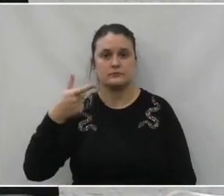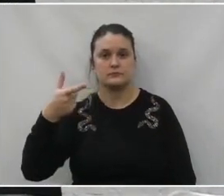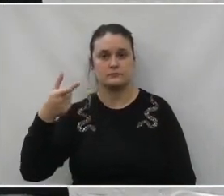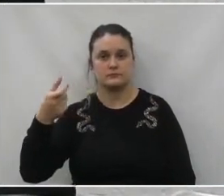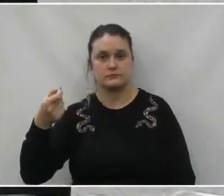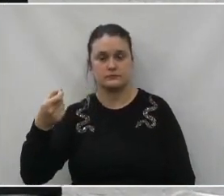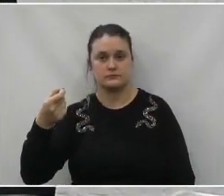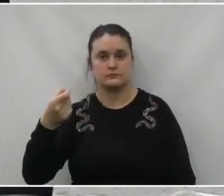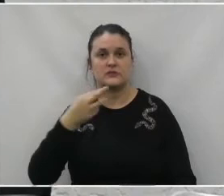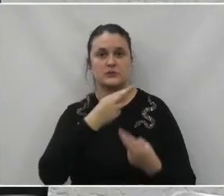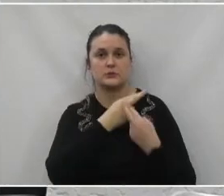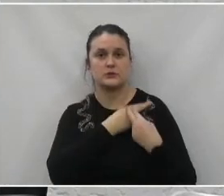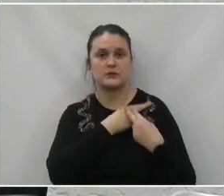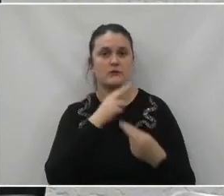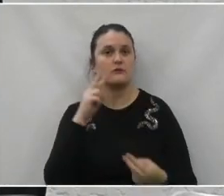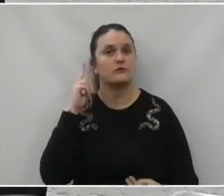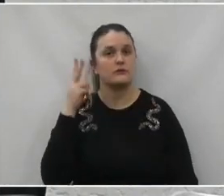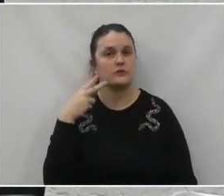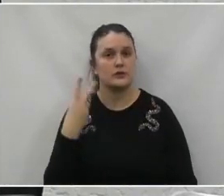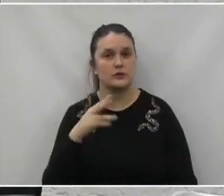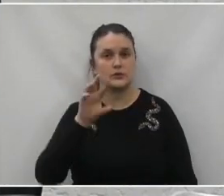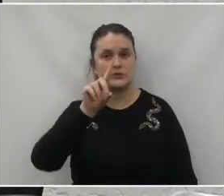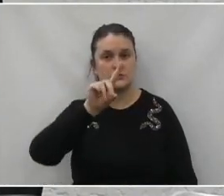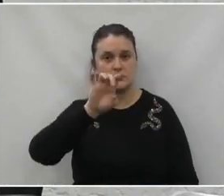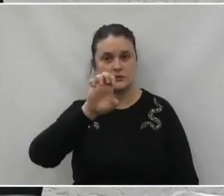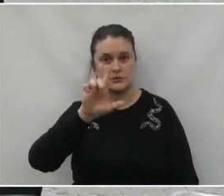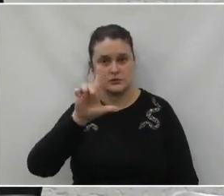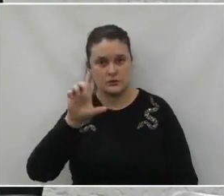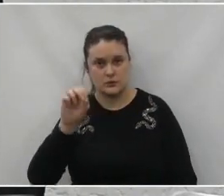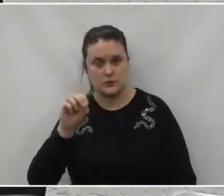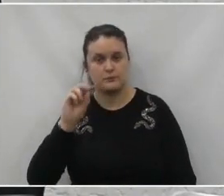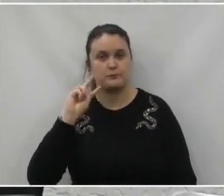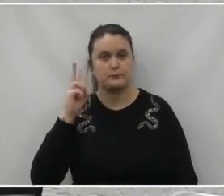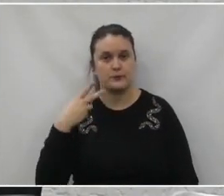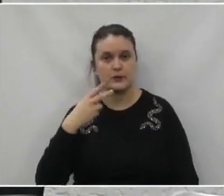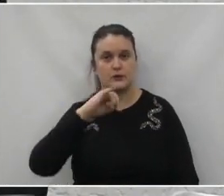19/2020, dos vereadores Diego dos Santos,